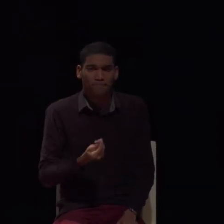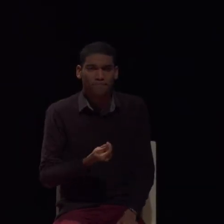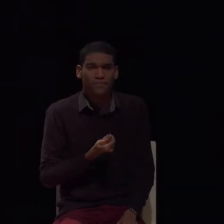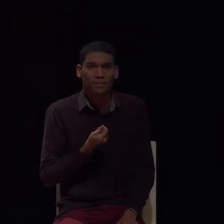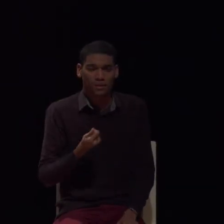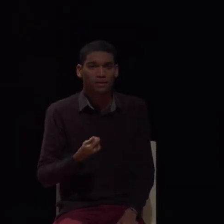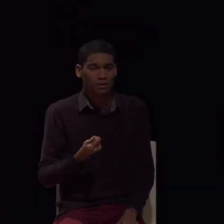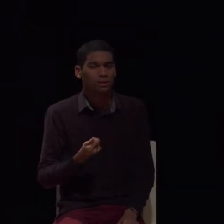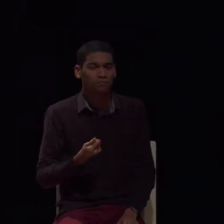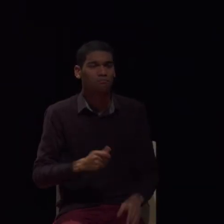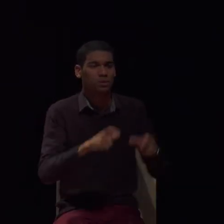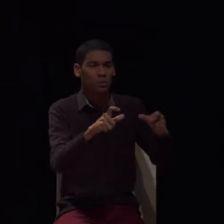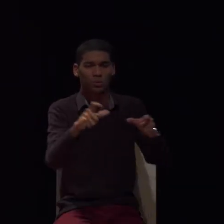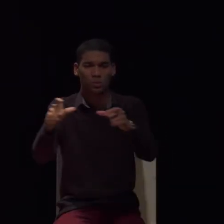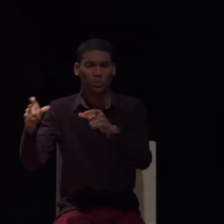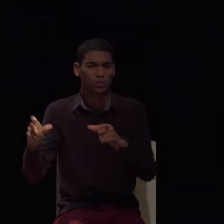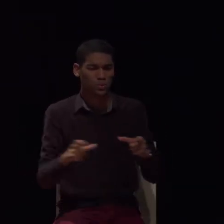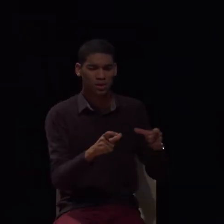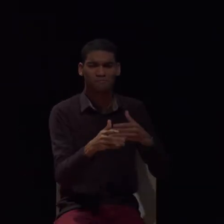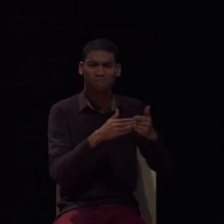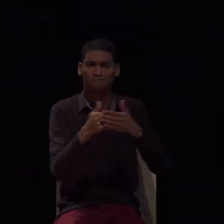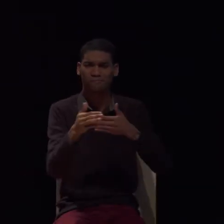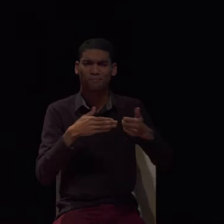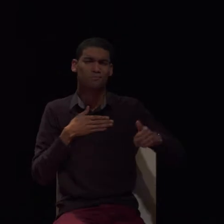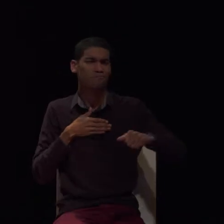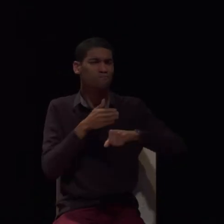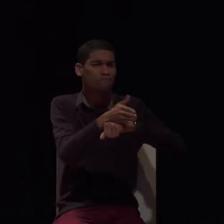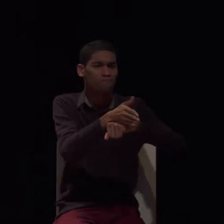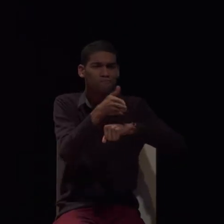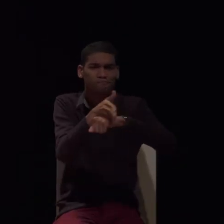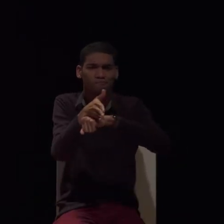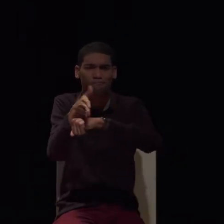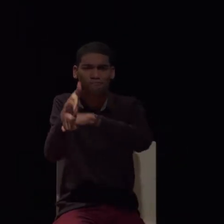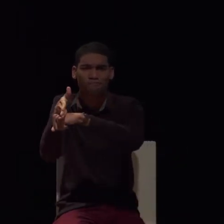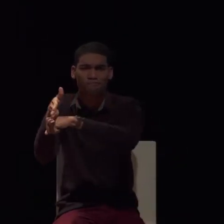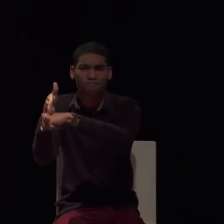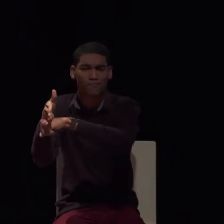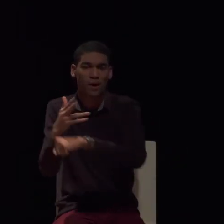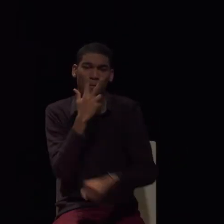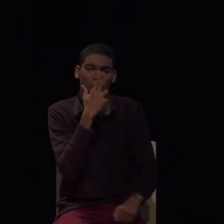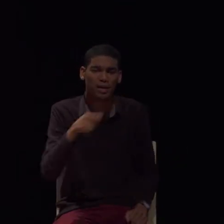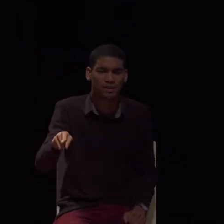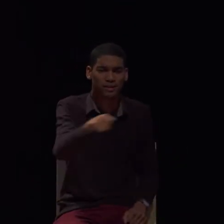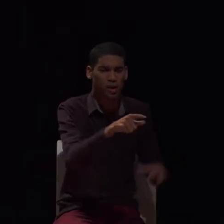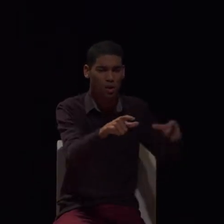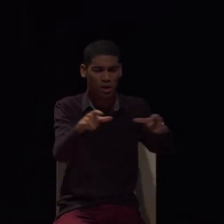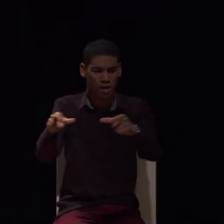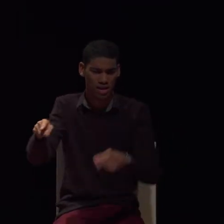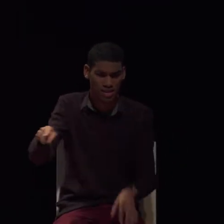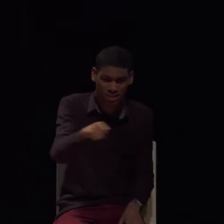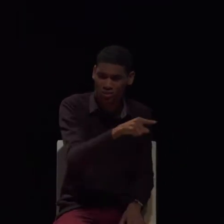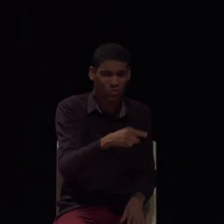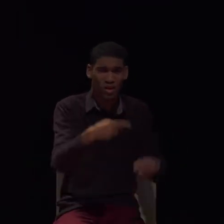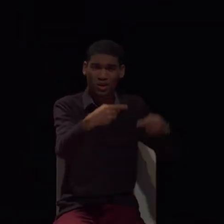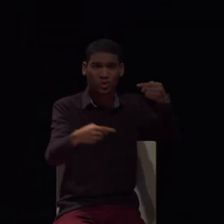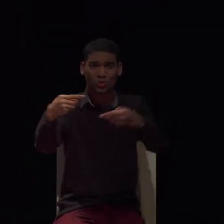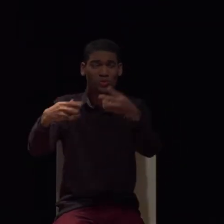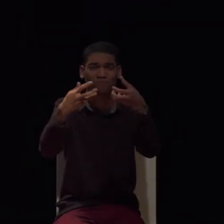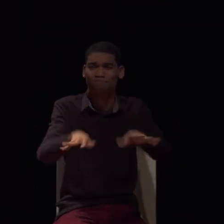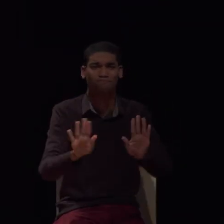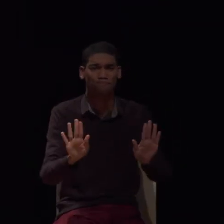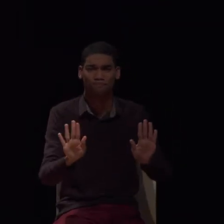invadir espaços que não querem realmente que essa discussão aconteça e